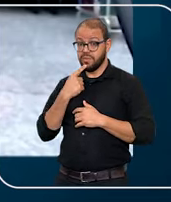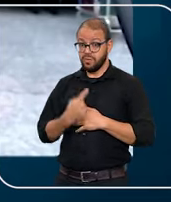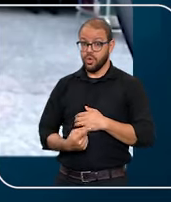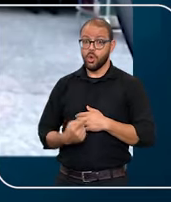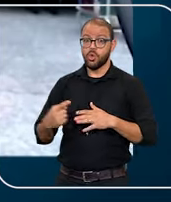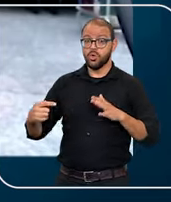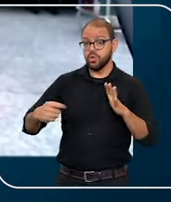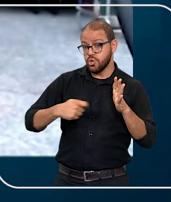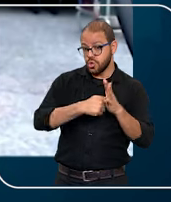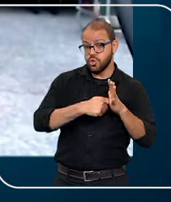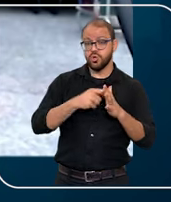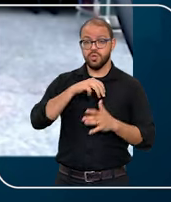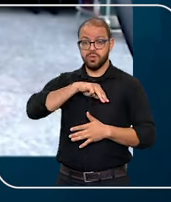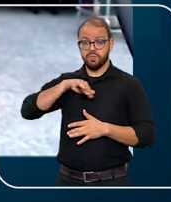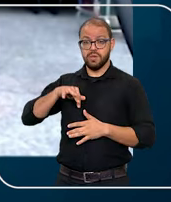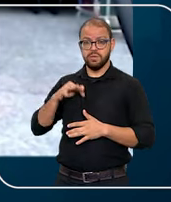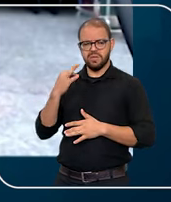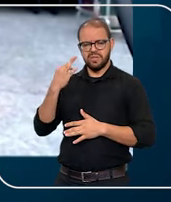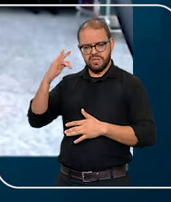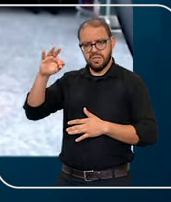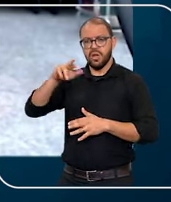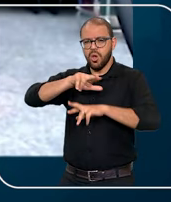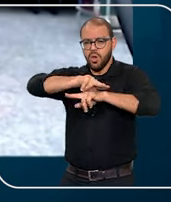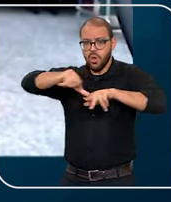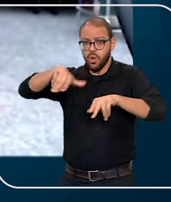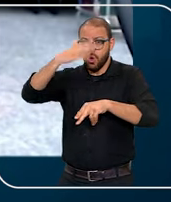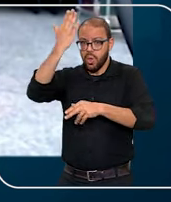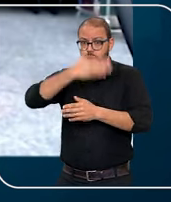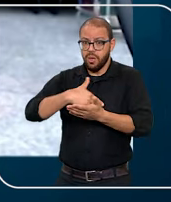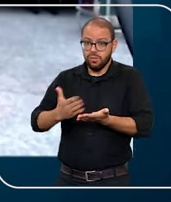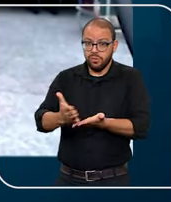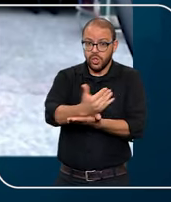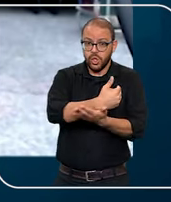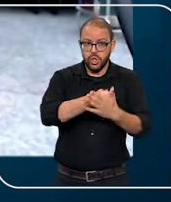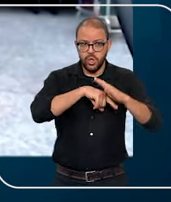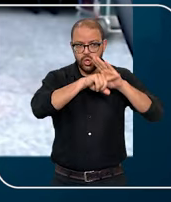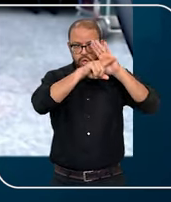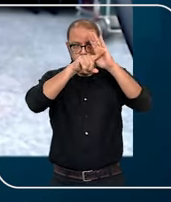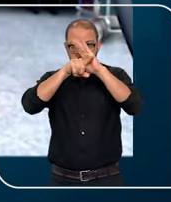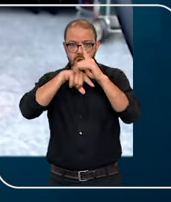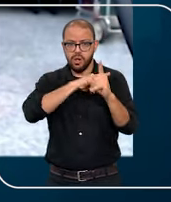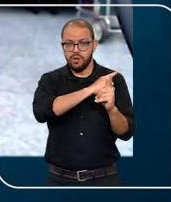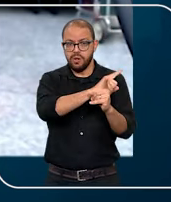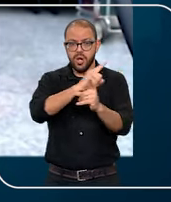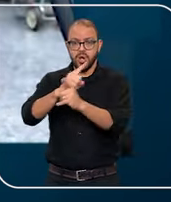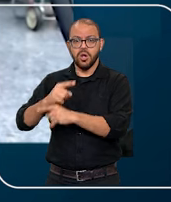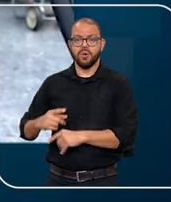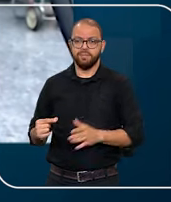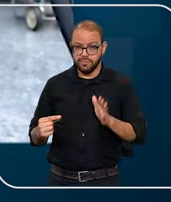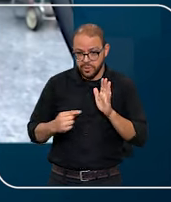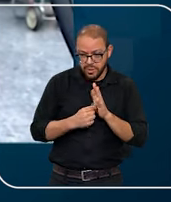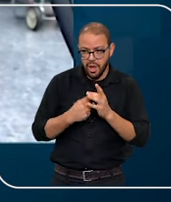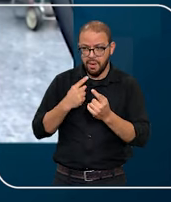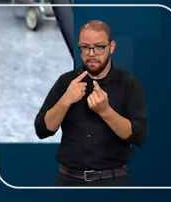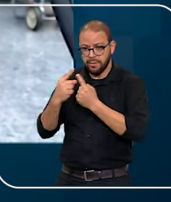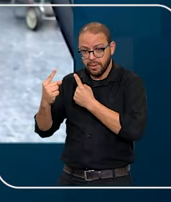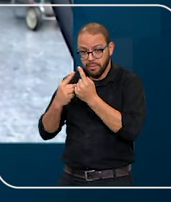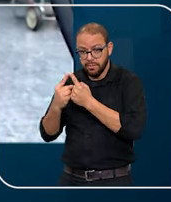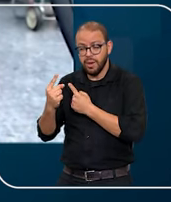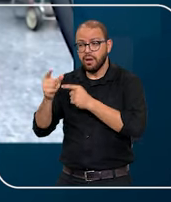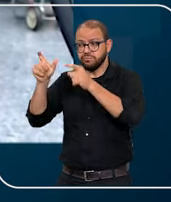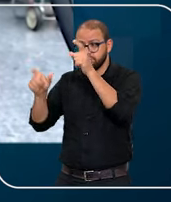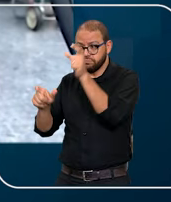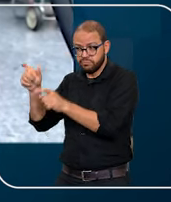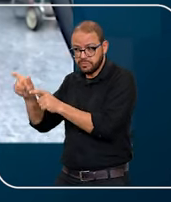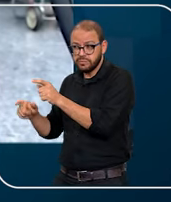Fernandes, destacou que a denúncia do MPF conta com uma grande quantidade de provas obtidas nas investigações, como pendrives com diálogos